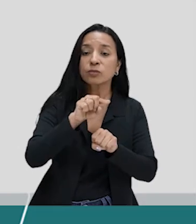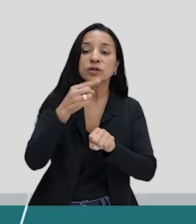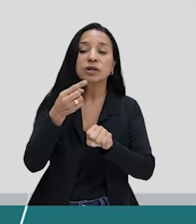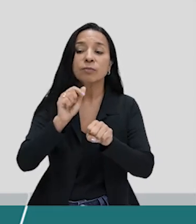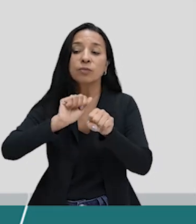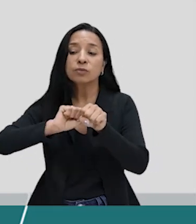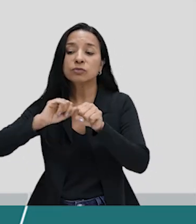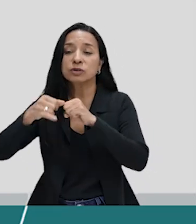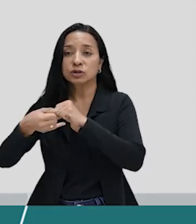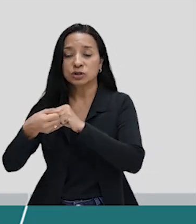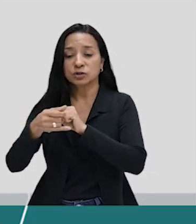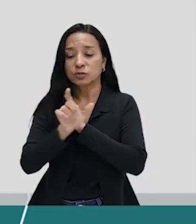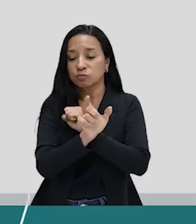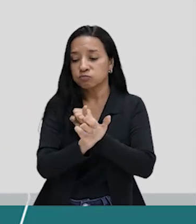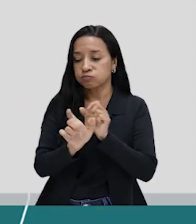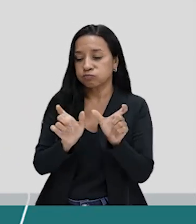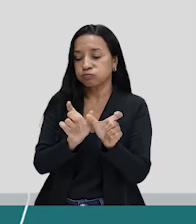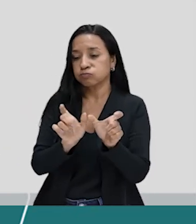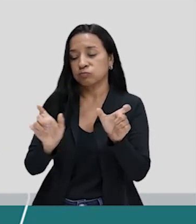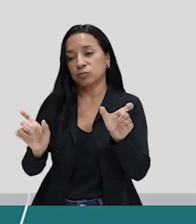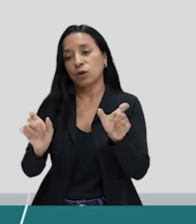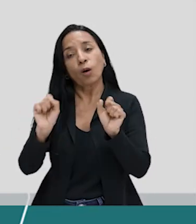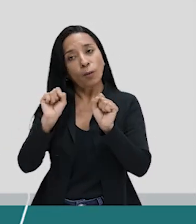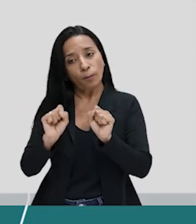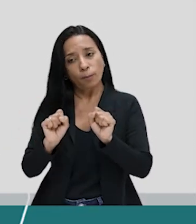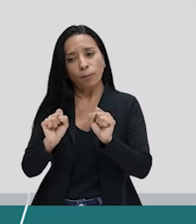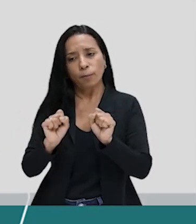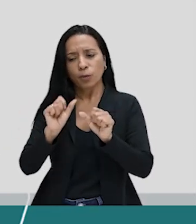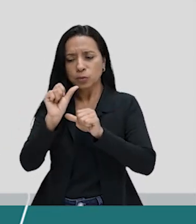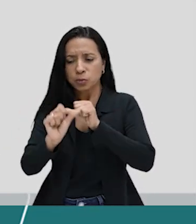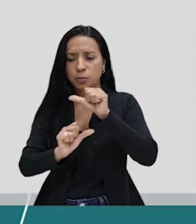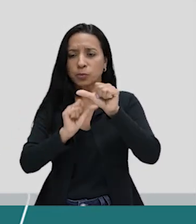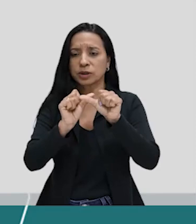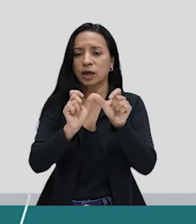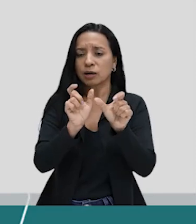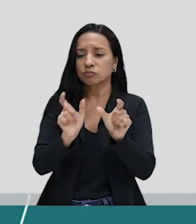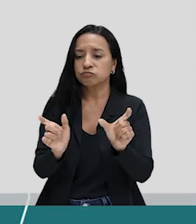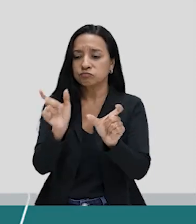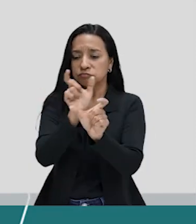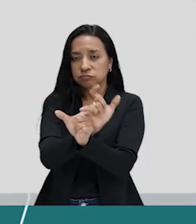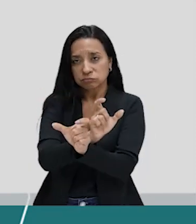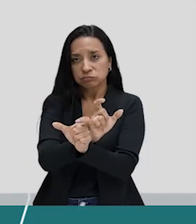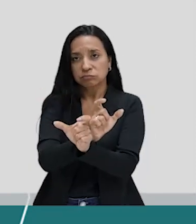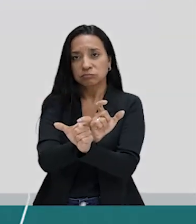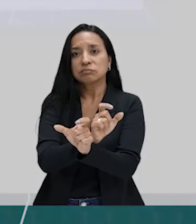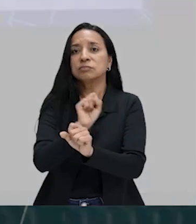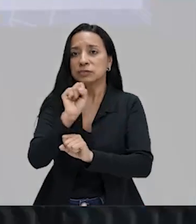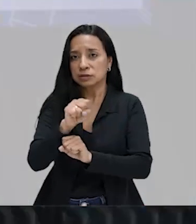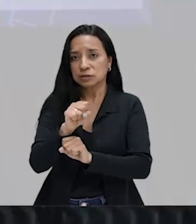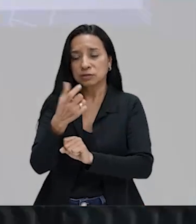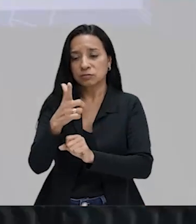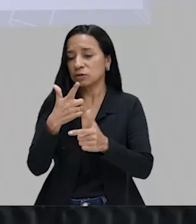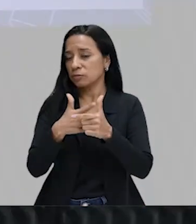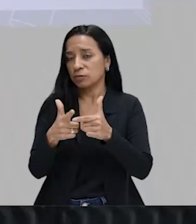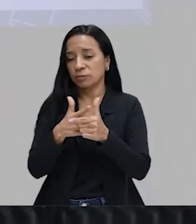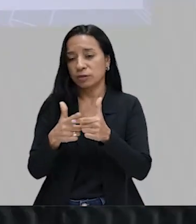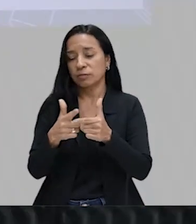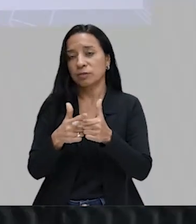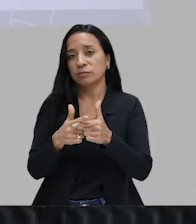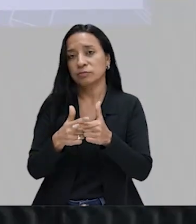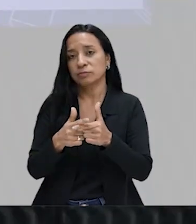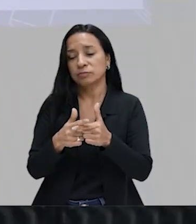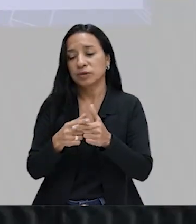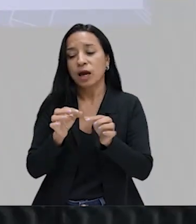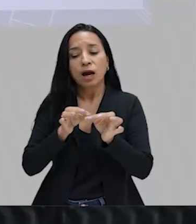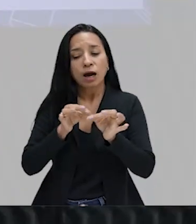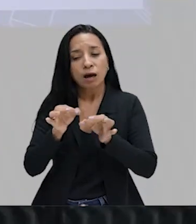o adjetivo. Mas posso alterar essa ordem? Posso, sem problema nenhum, tá certo? A ordem mais comum dessas duas palavras, como eu